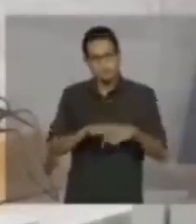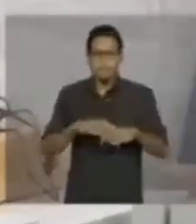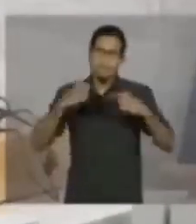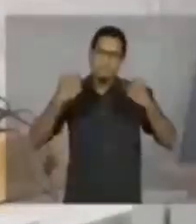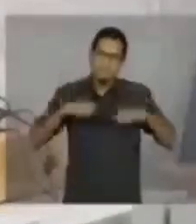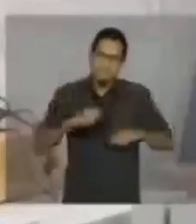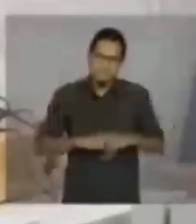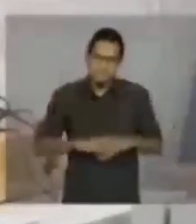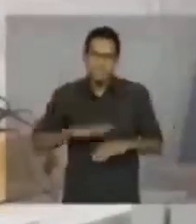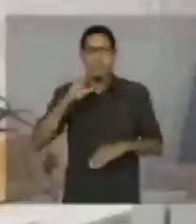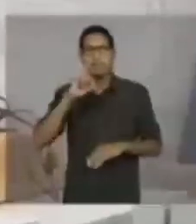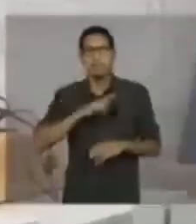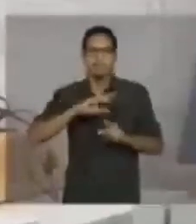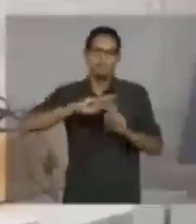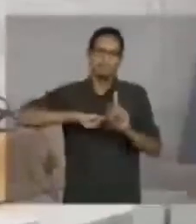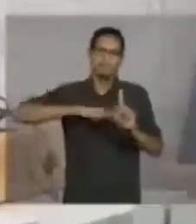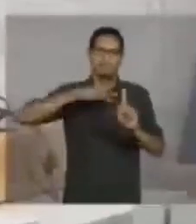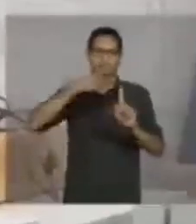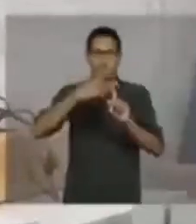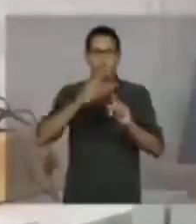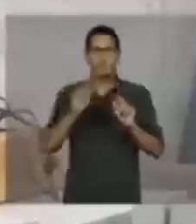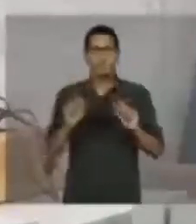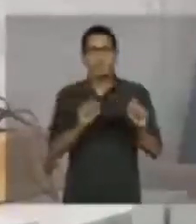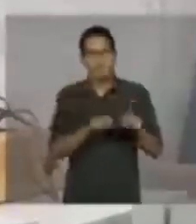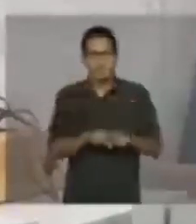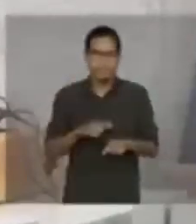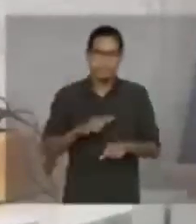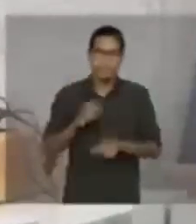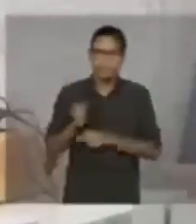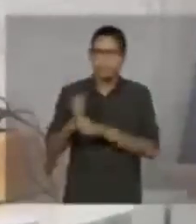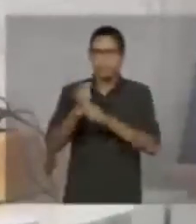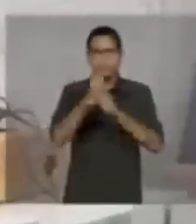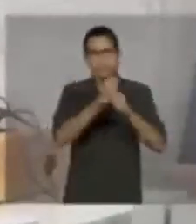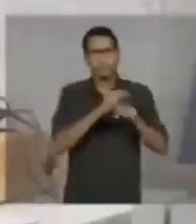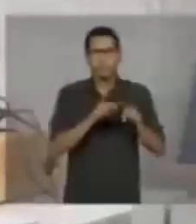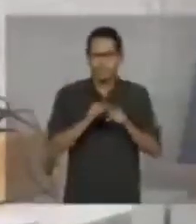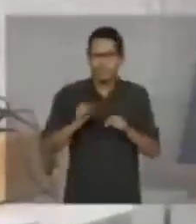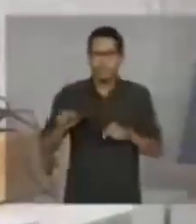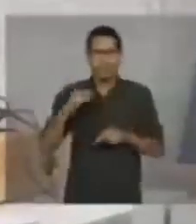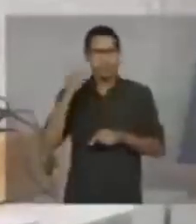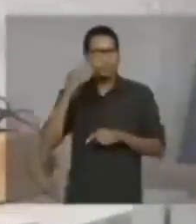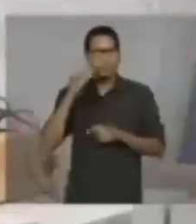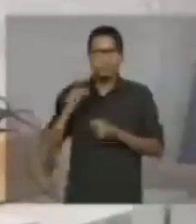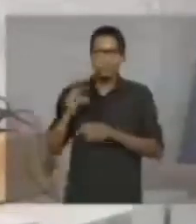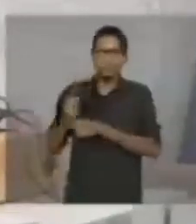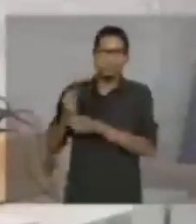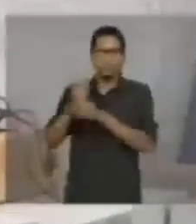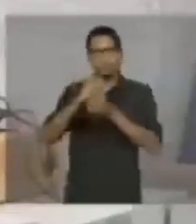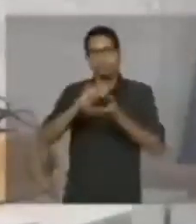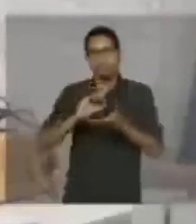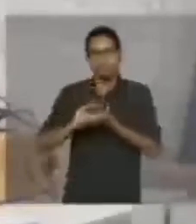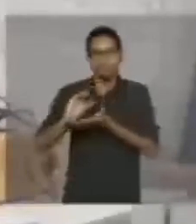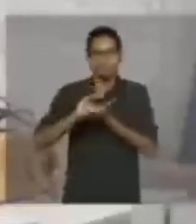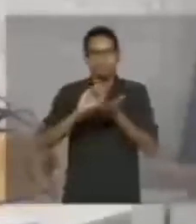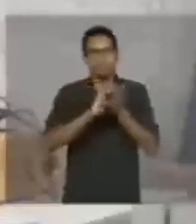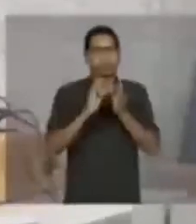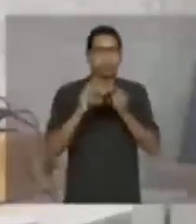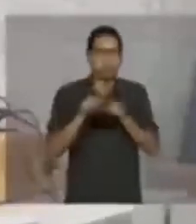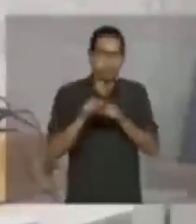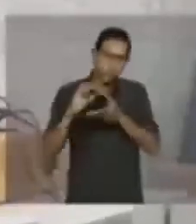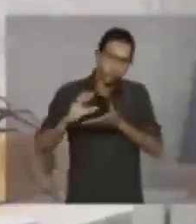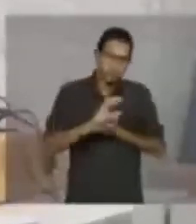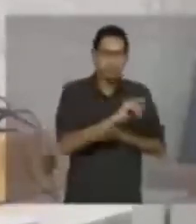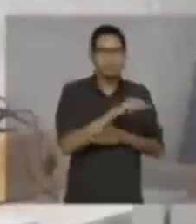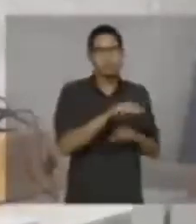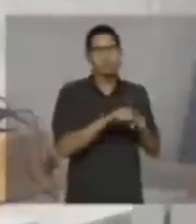precisaria mais que triplicar. Somar todas as emendas de todos os vereadores, a gente não conseguiria fazer com que a Secretaria do Verde